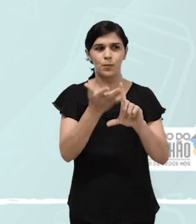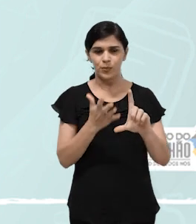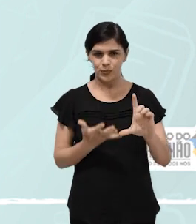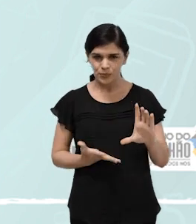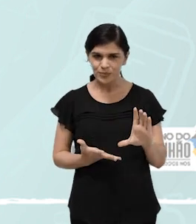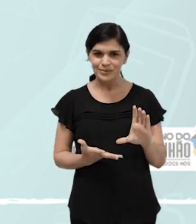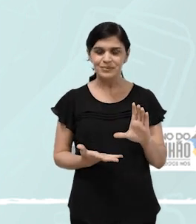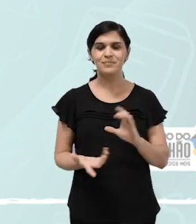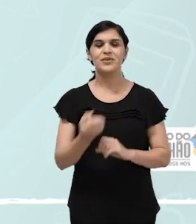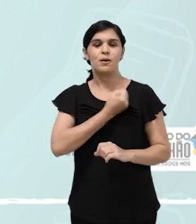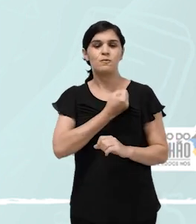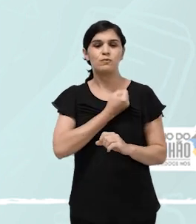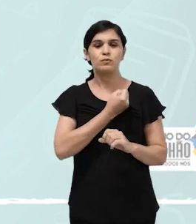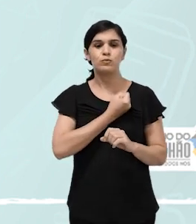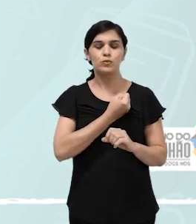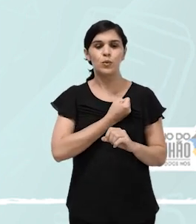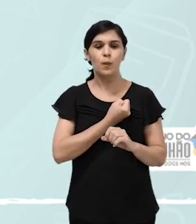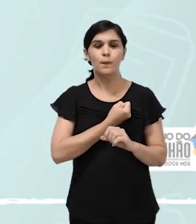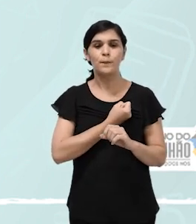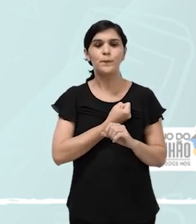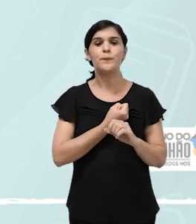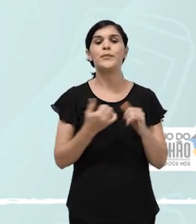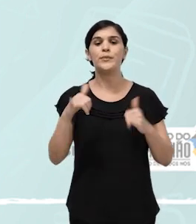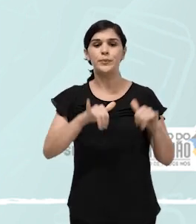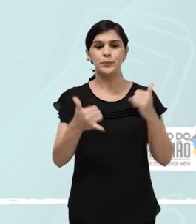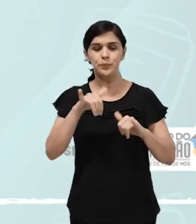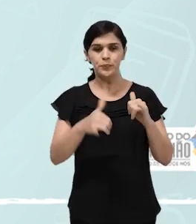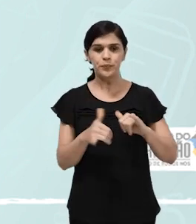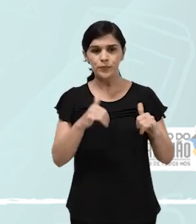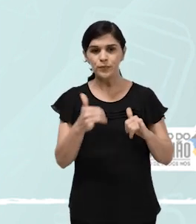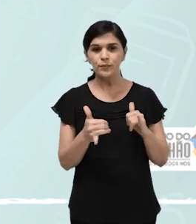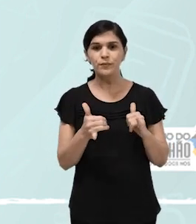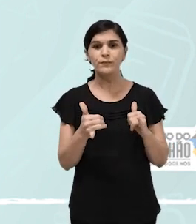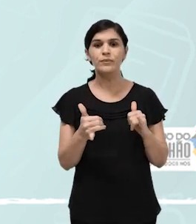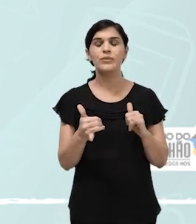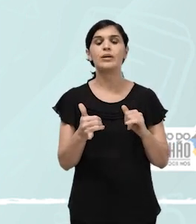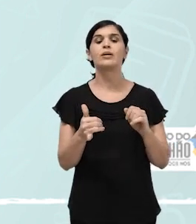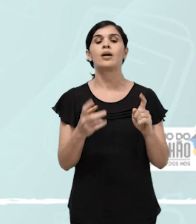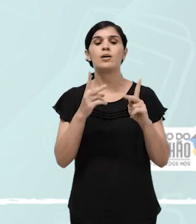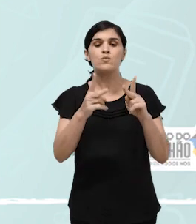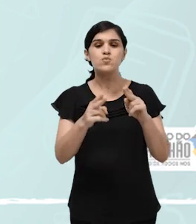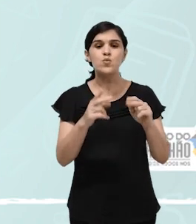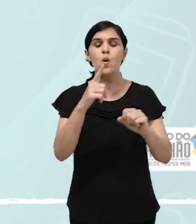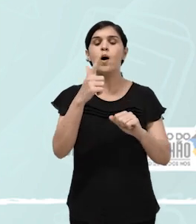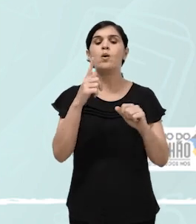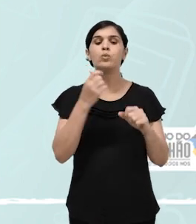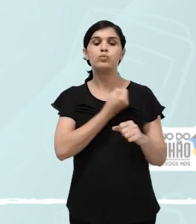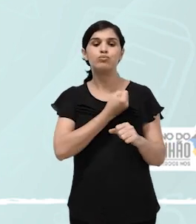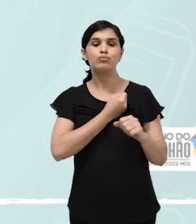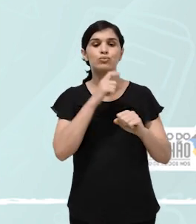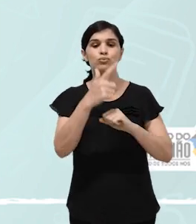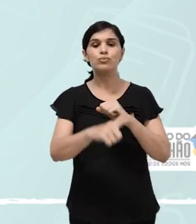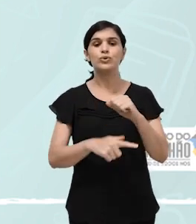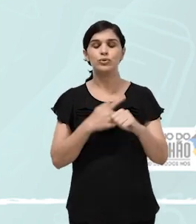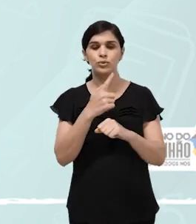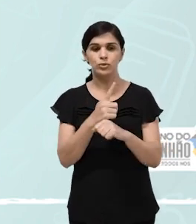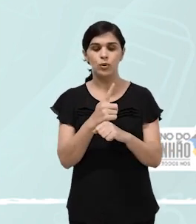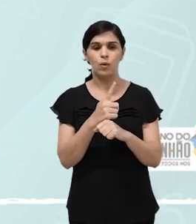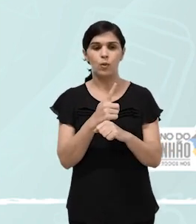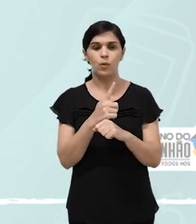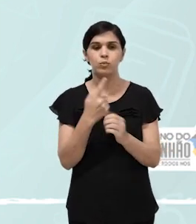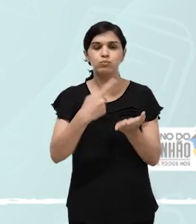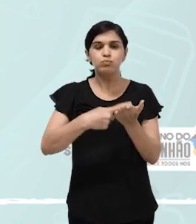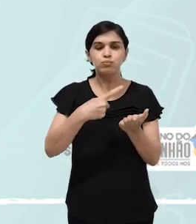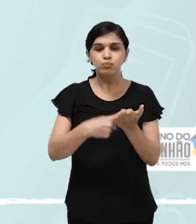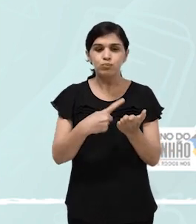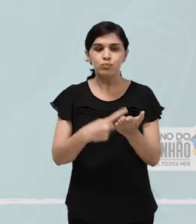são funções periódicas do número atômico, ou seja, com base no número atômico, que